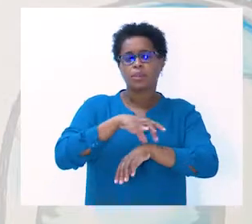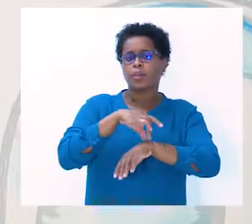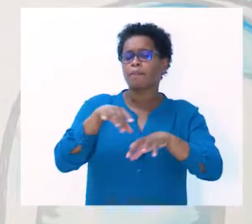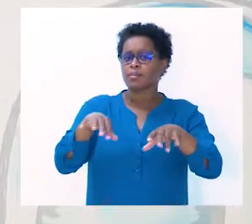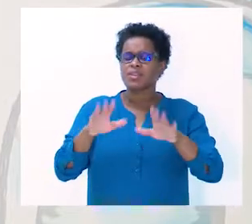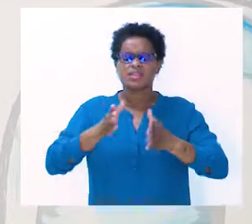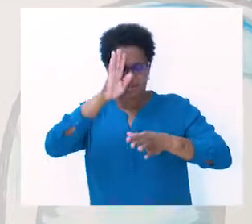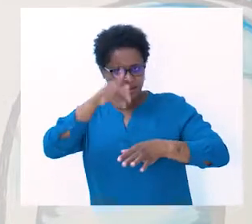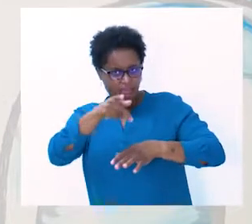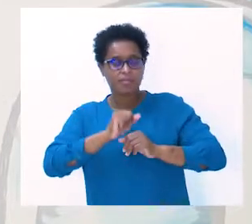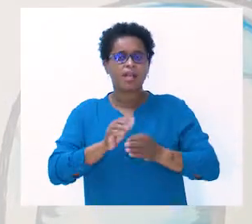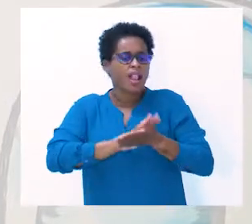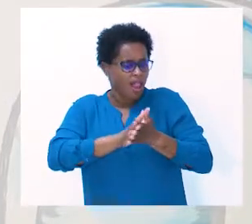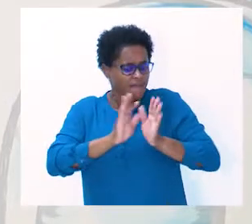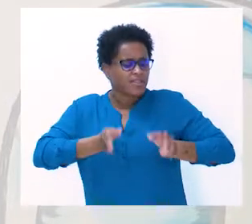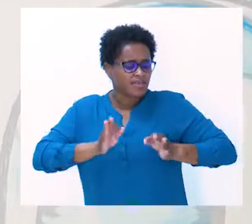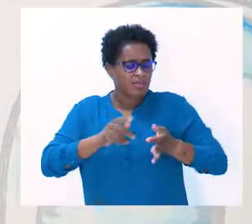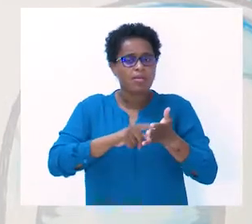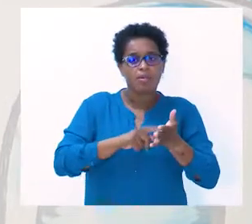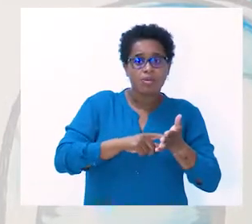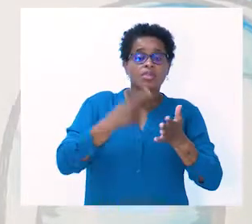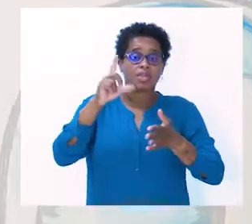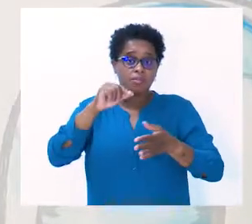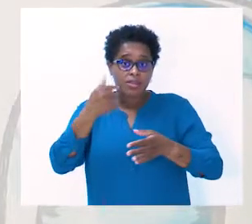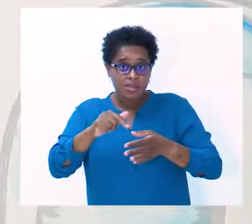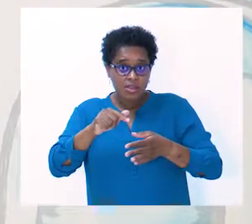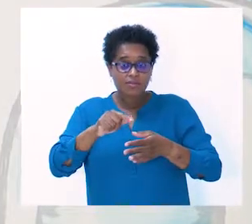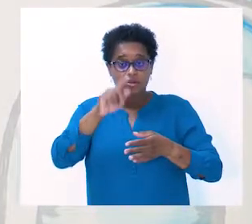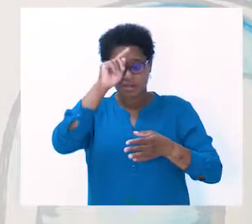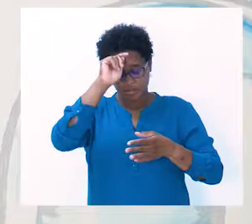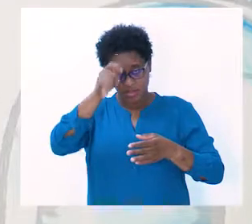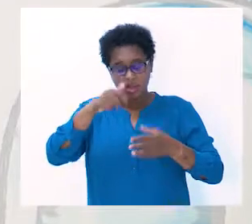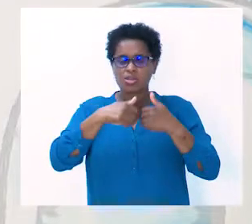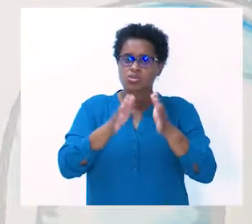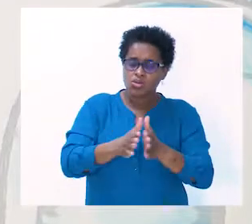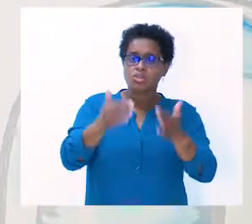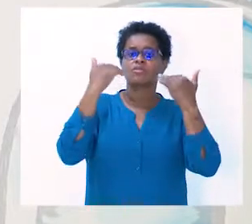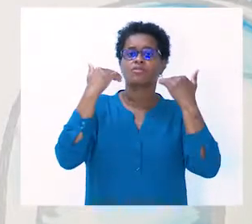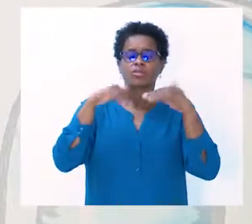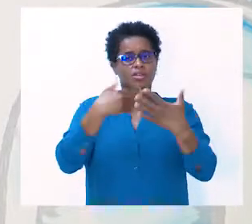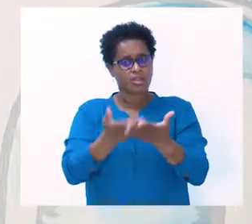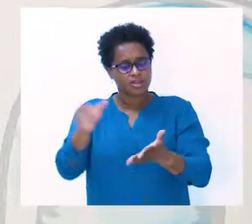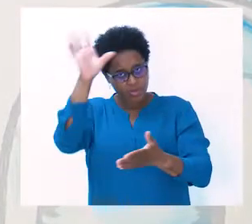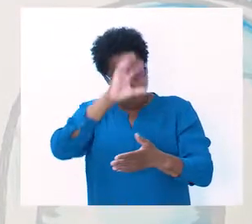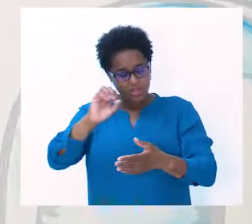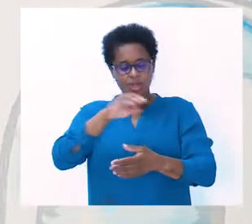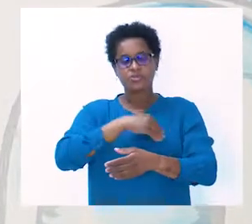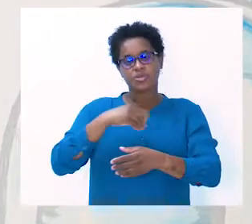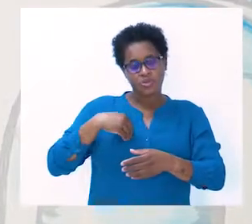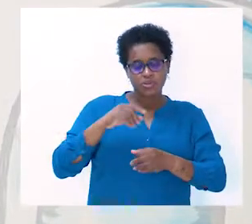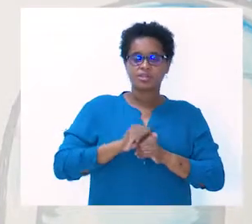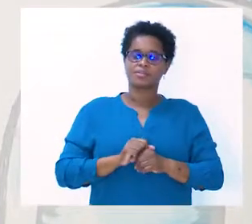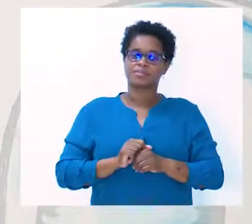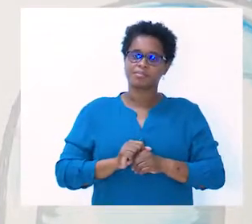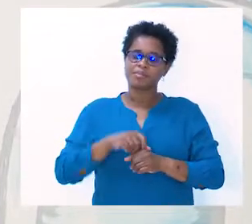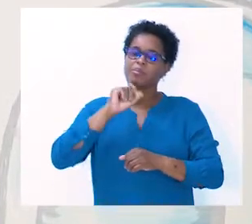sabem, lavem sempre as mãos, devemos também cumprir todas as orientações dadas pelo Ministério da